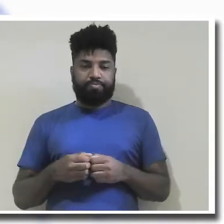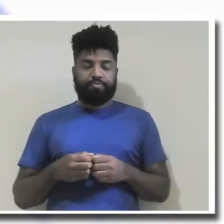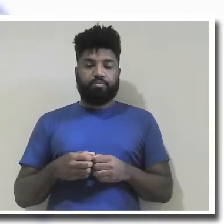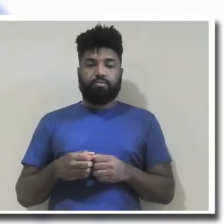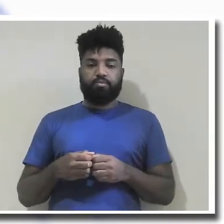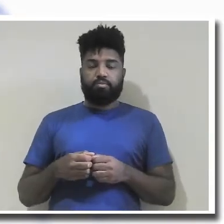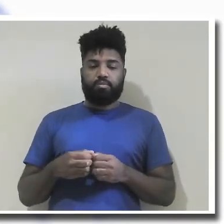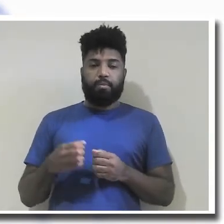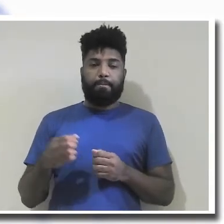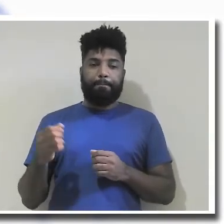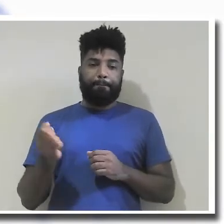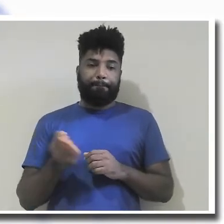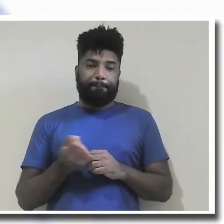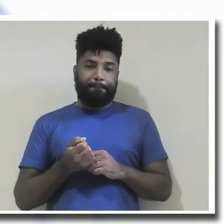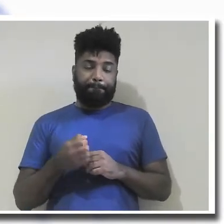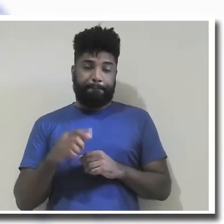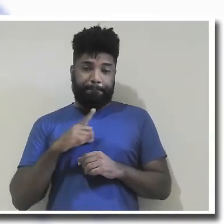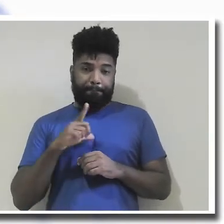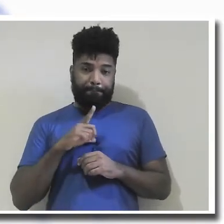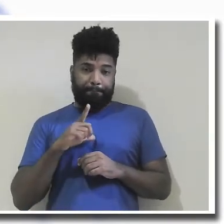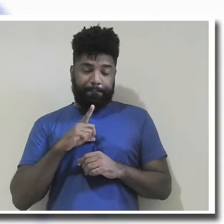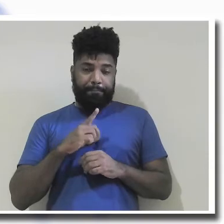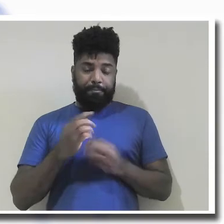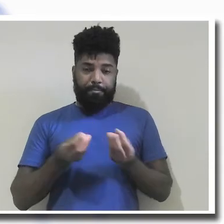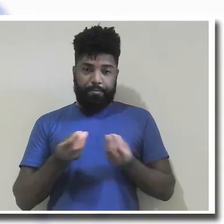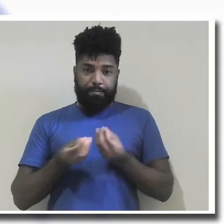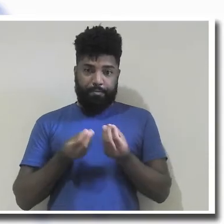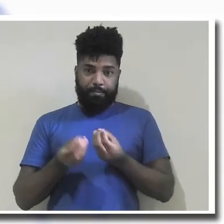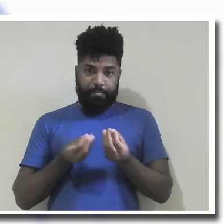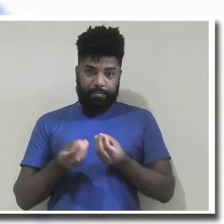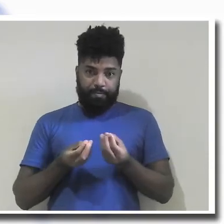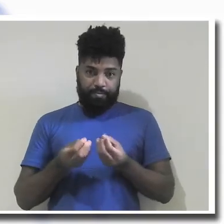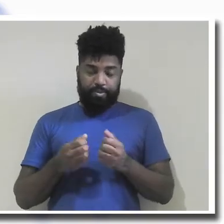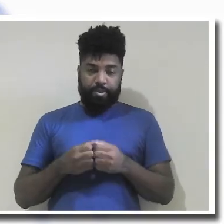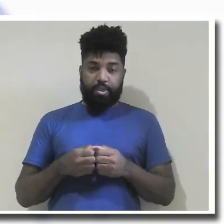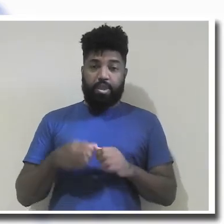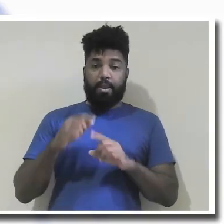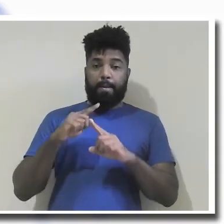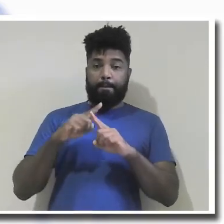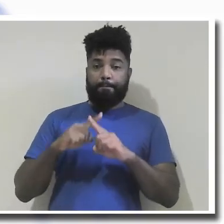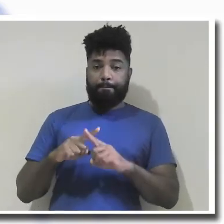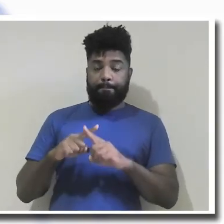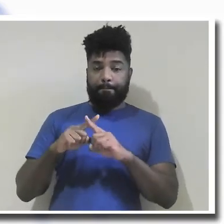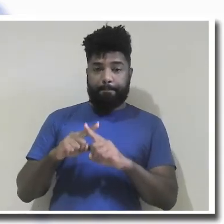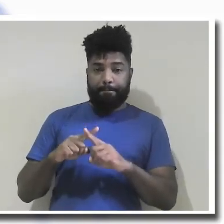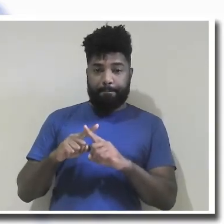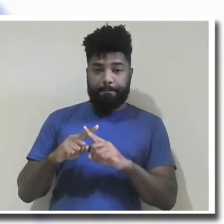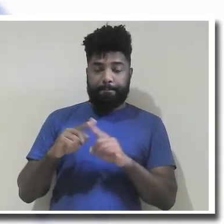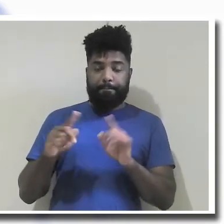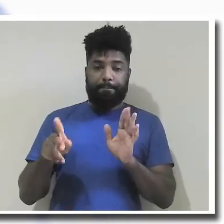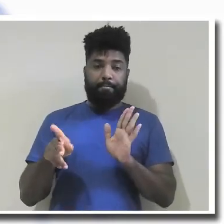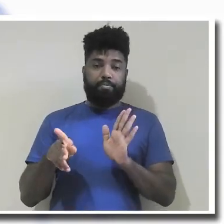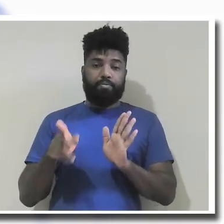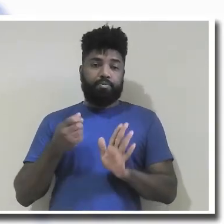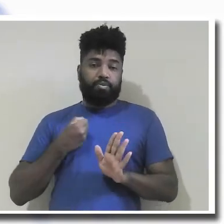Quando temos a multiplicação de um número positivo